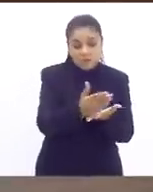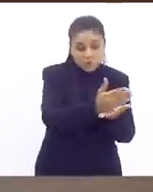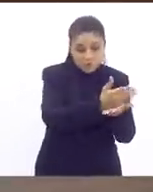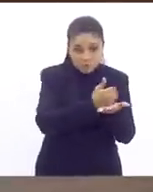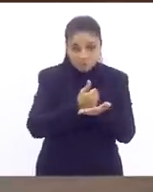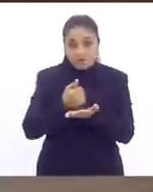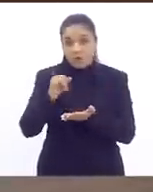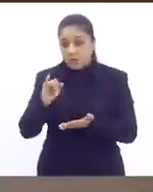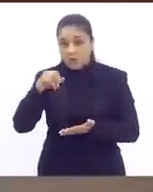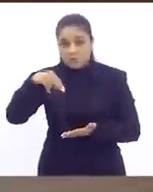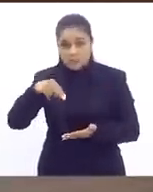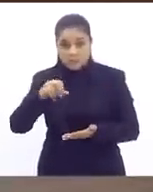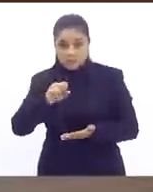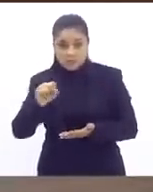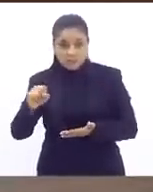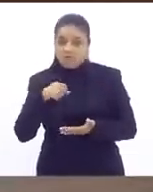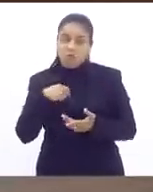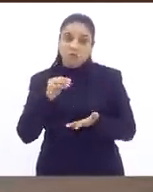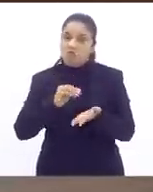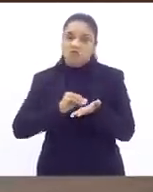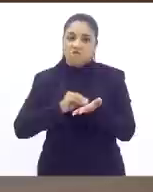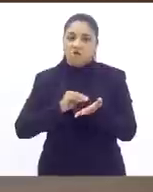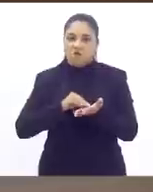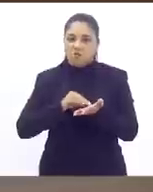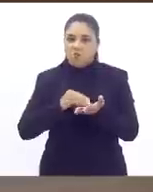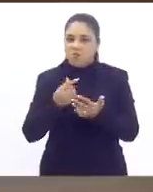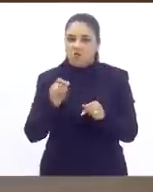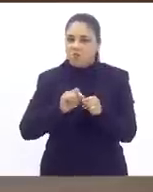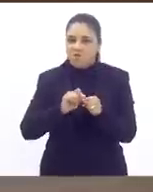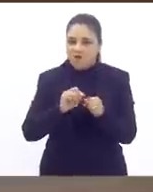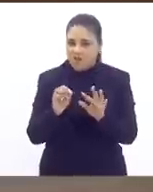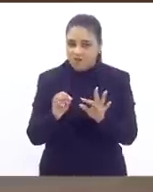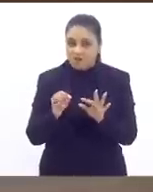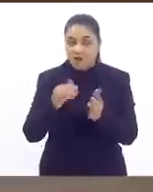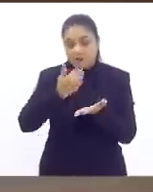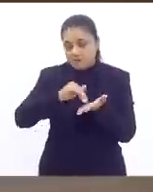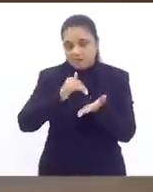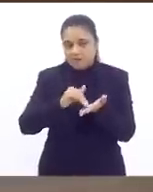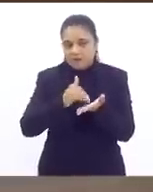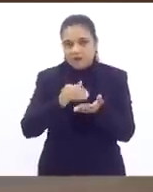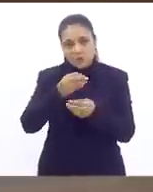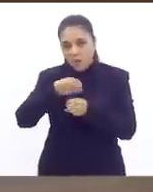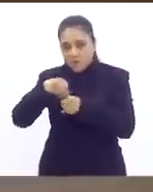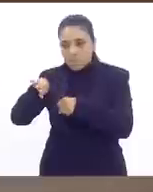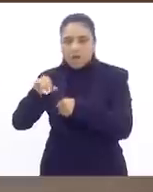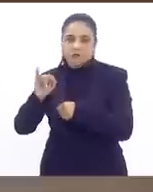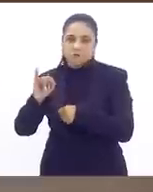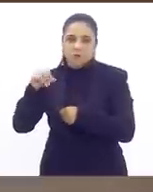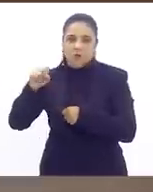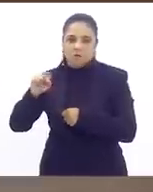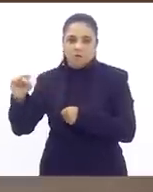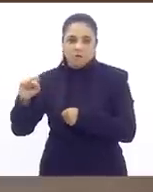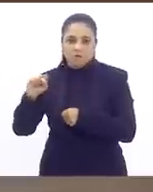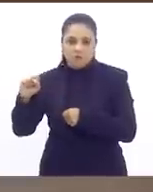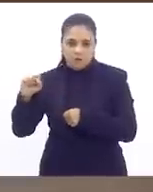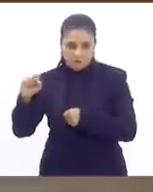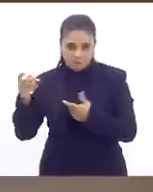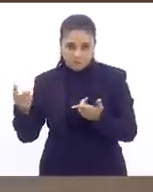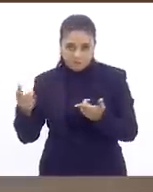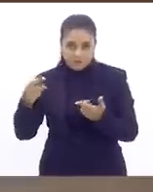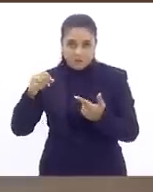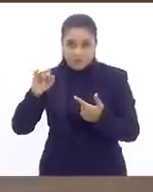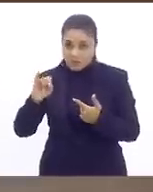INSS e não foi feito e a secretaria não tá fazendo esse repasse por mais casos que a gente receba lá embora